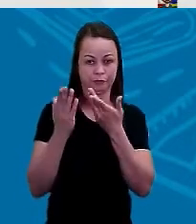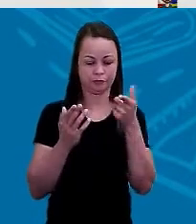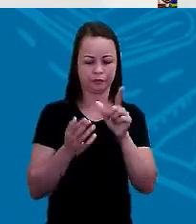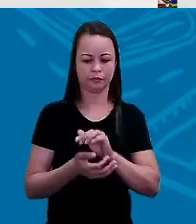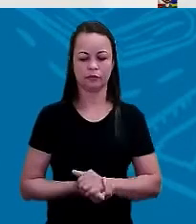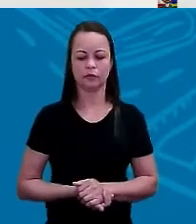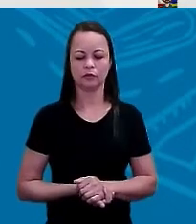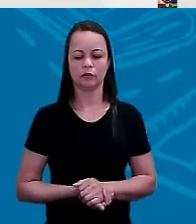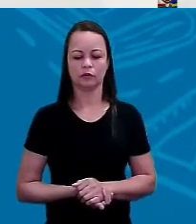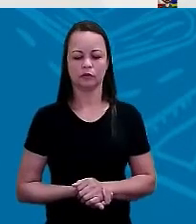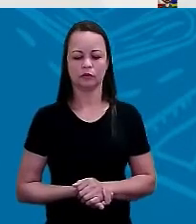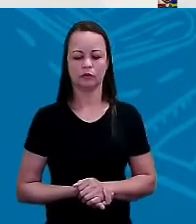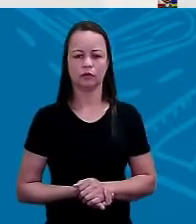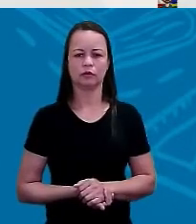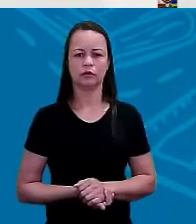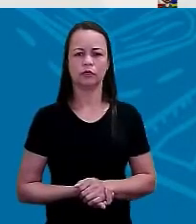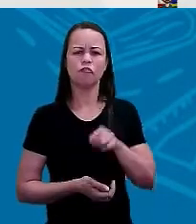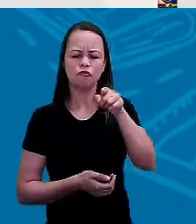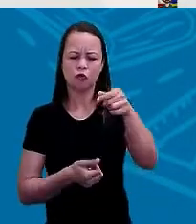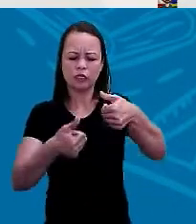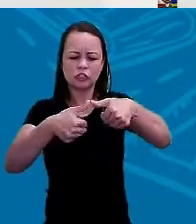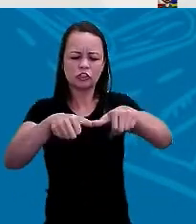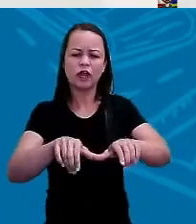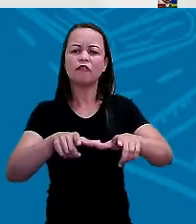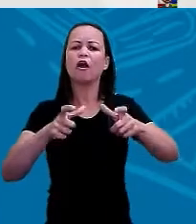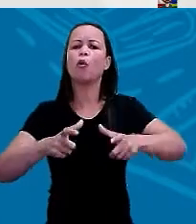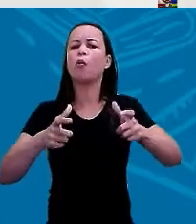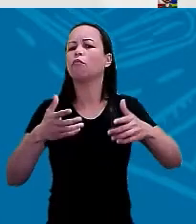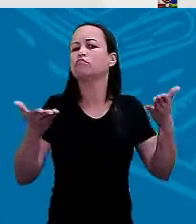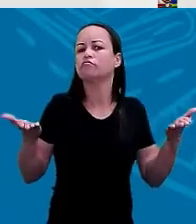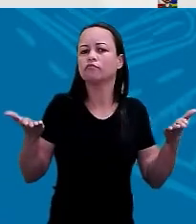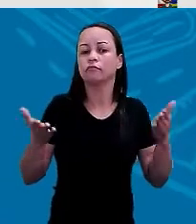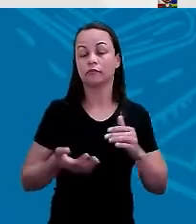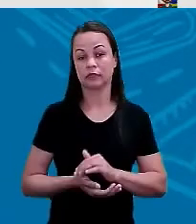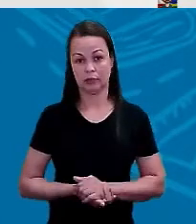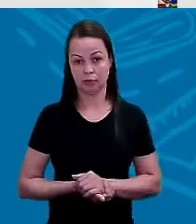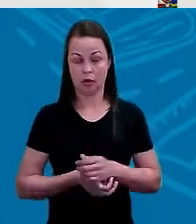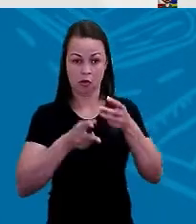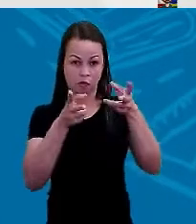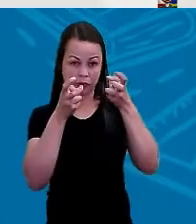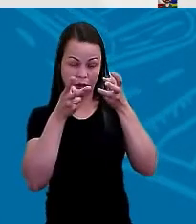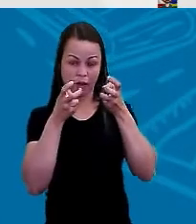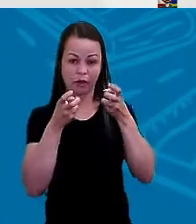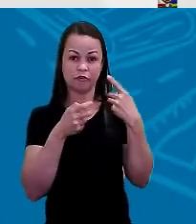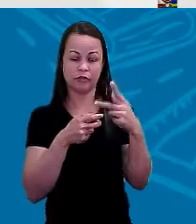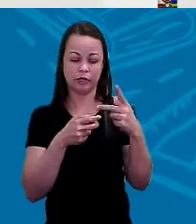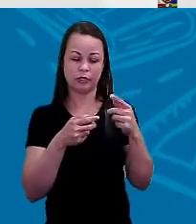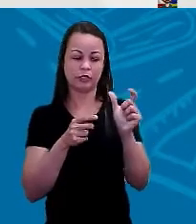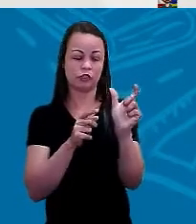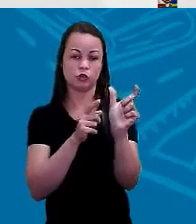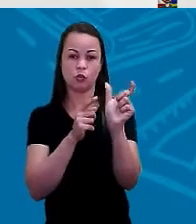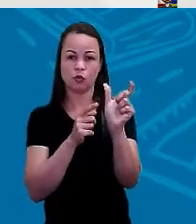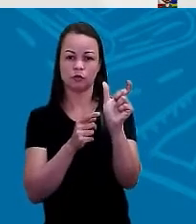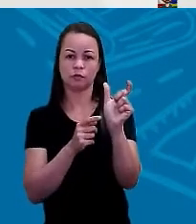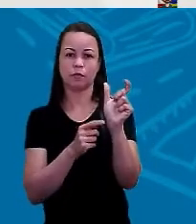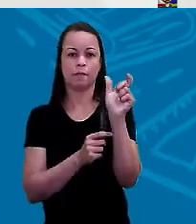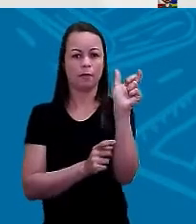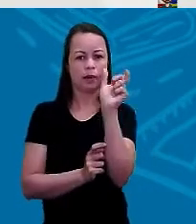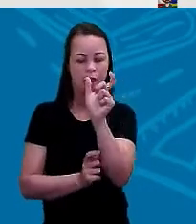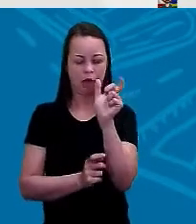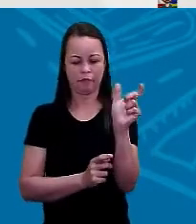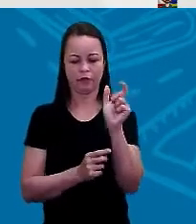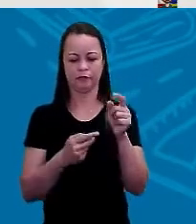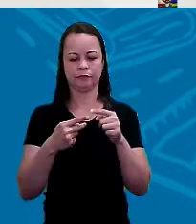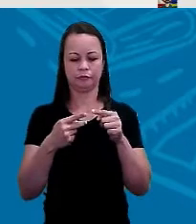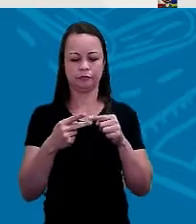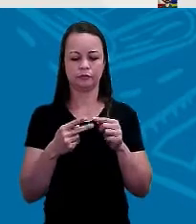you? Where were you? Onde você estava? Prestem atenção nessas duas palavrinhas aí. No pronome